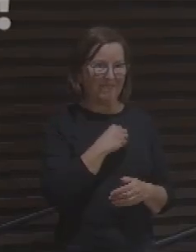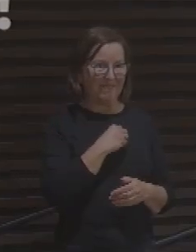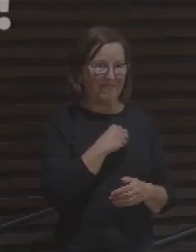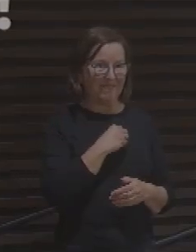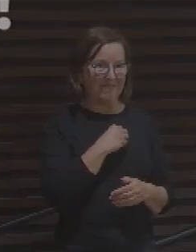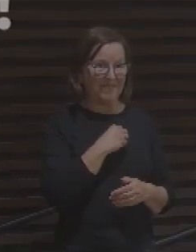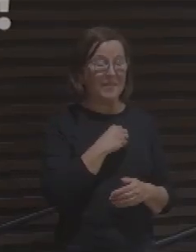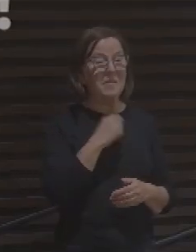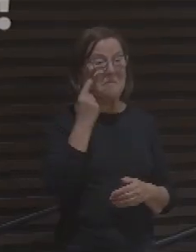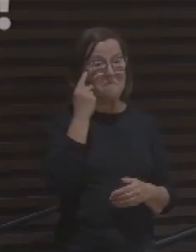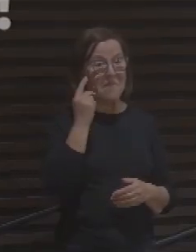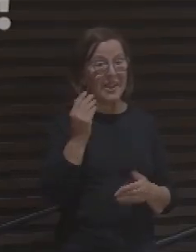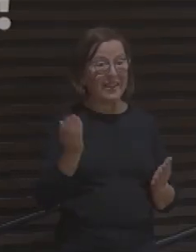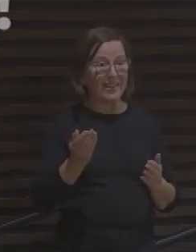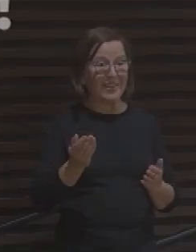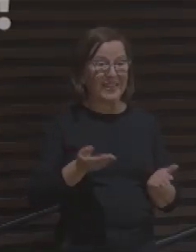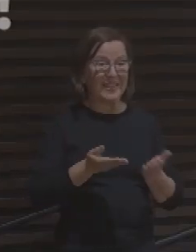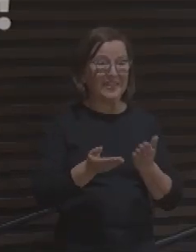vivo.